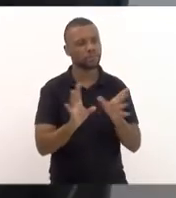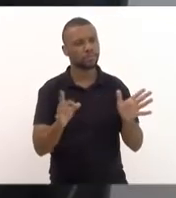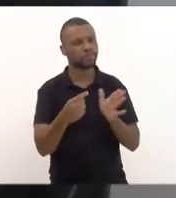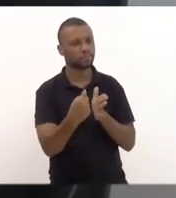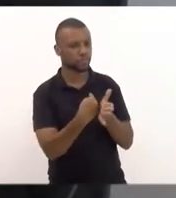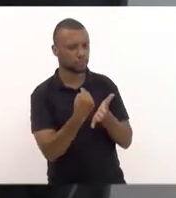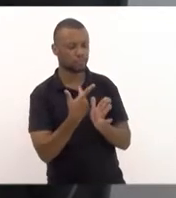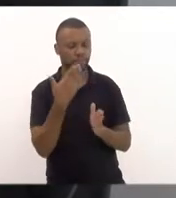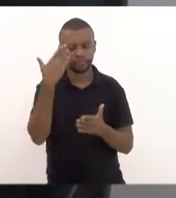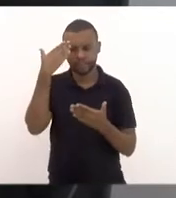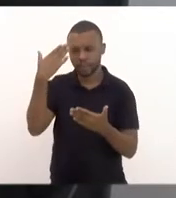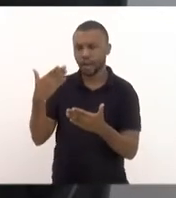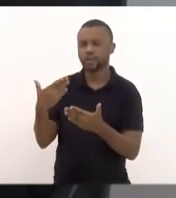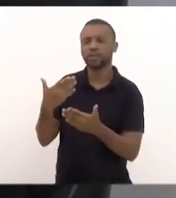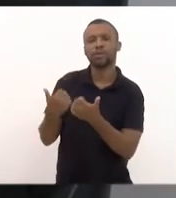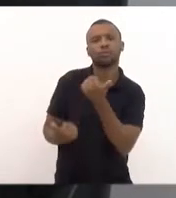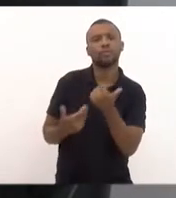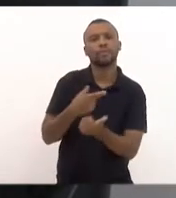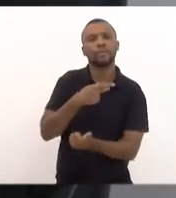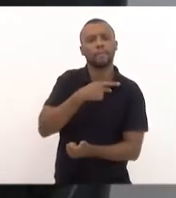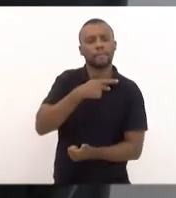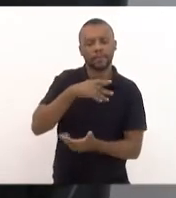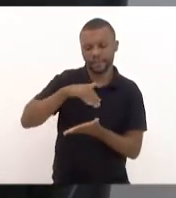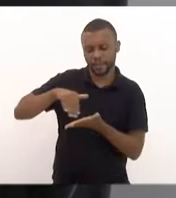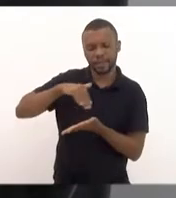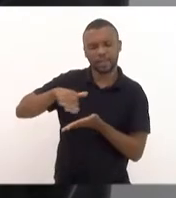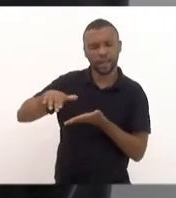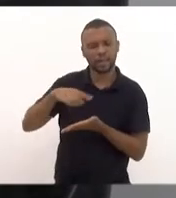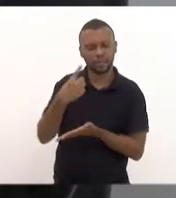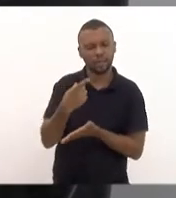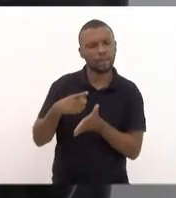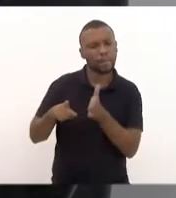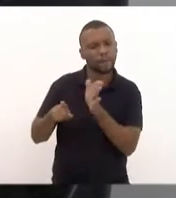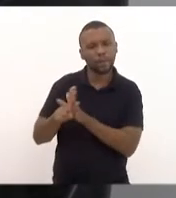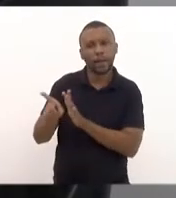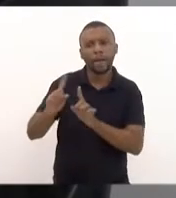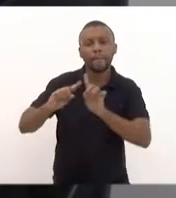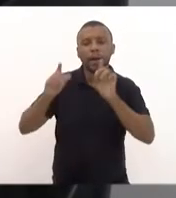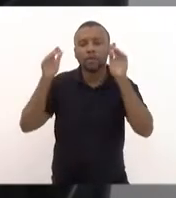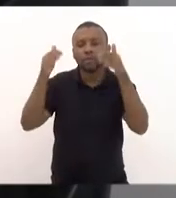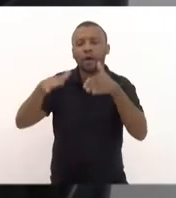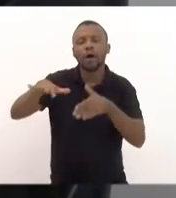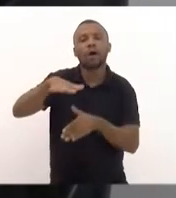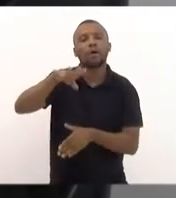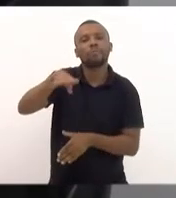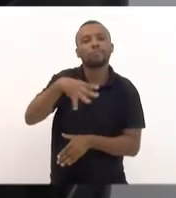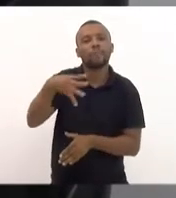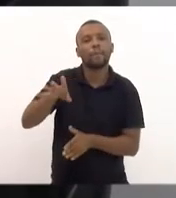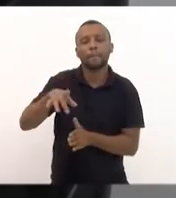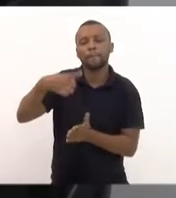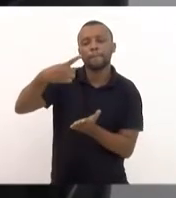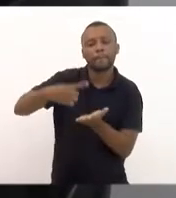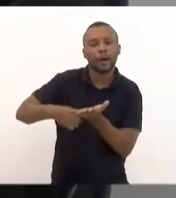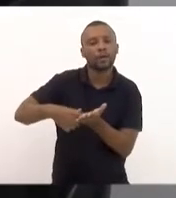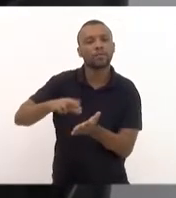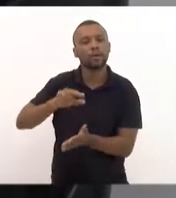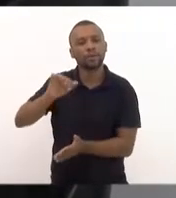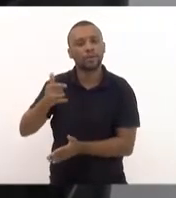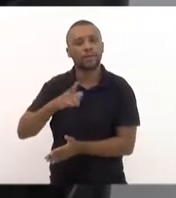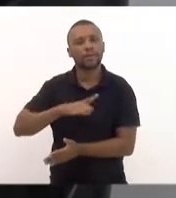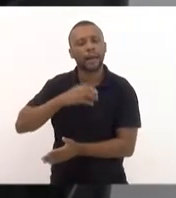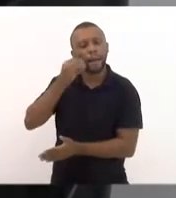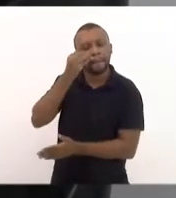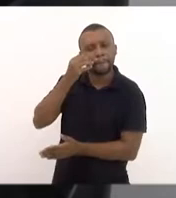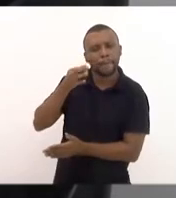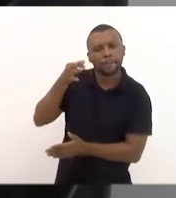Eu deixaria uma pergunta, a gente vai rodar e volta a equipe de vocês, mas no âmbito do Pacto RJ, tem alguma previsão de investimentos